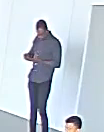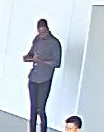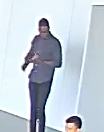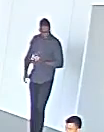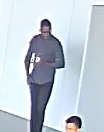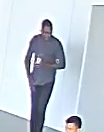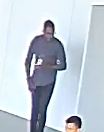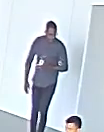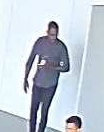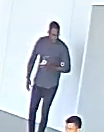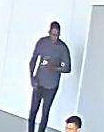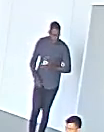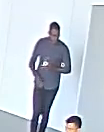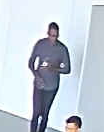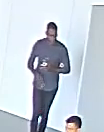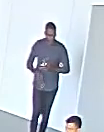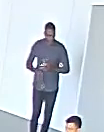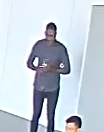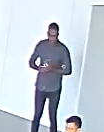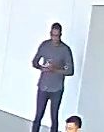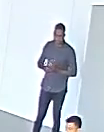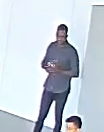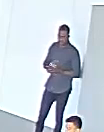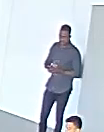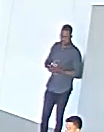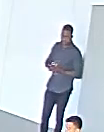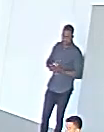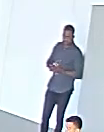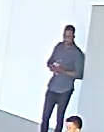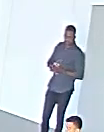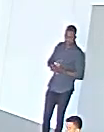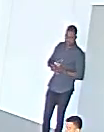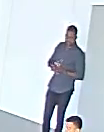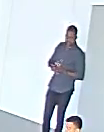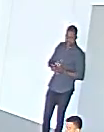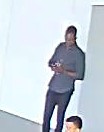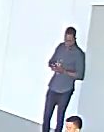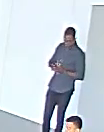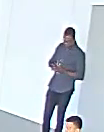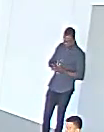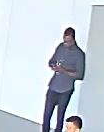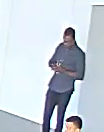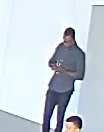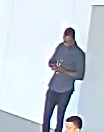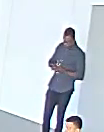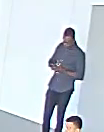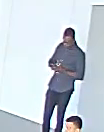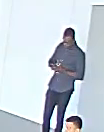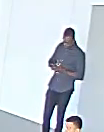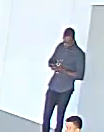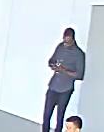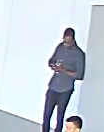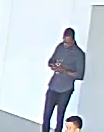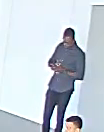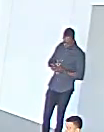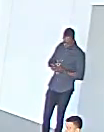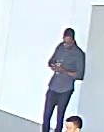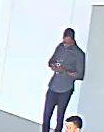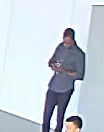colocado na nossa pauta essa audiência. Então, eu vou passar a palavra ao professor